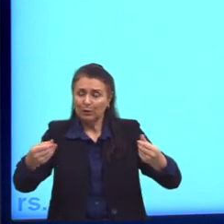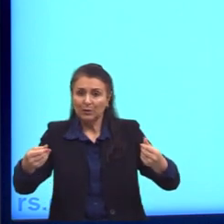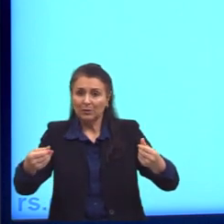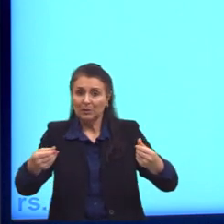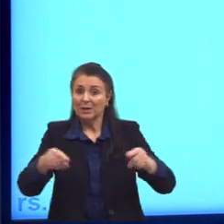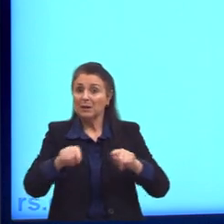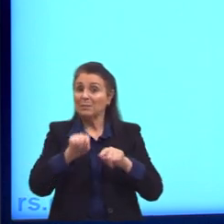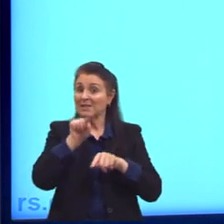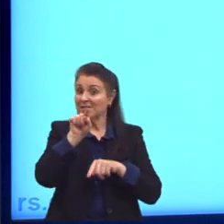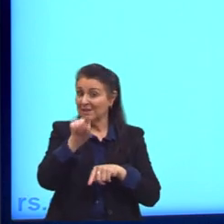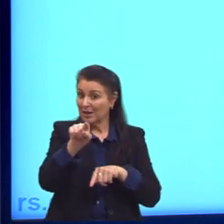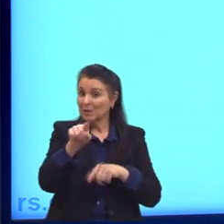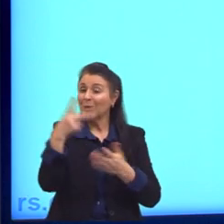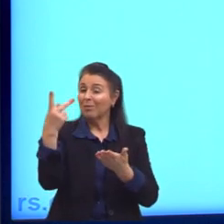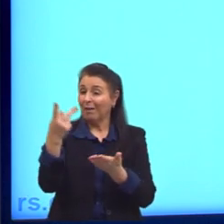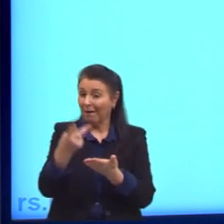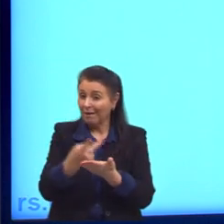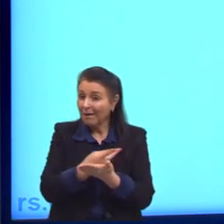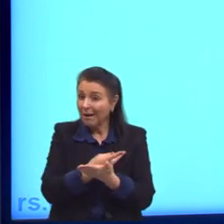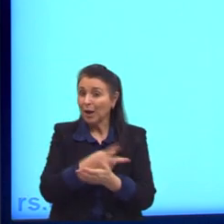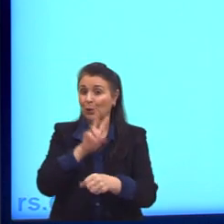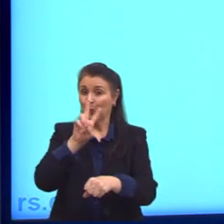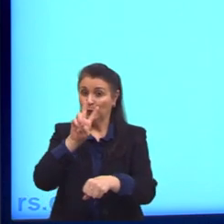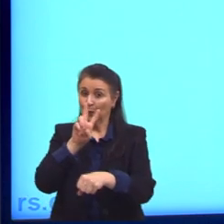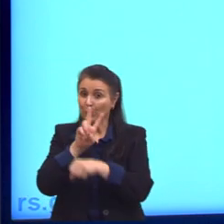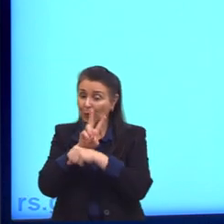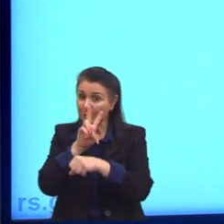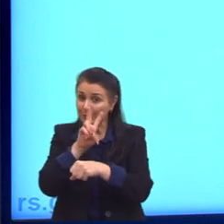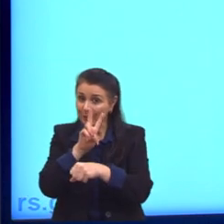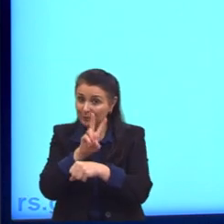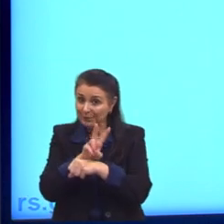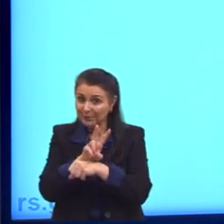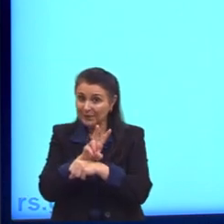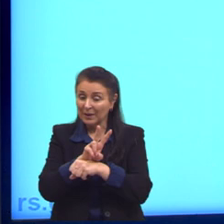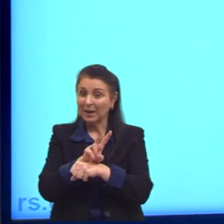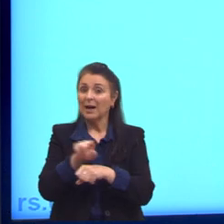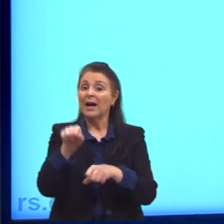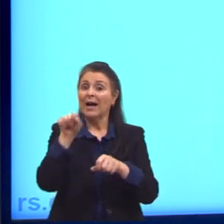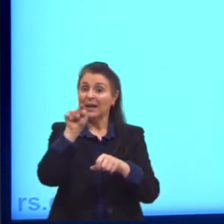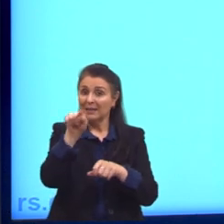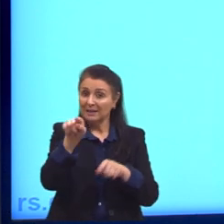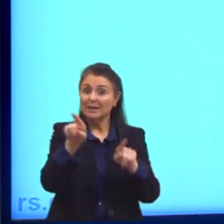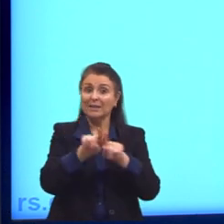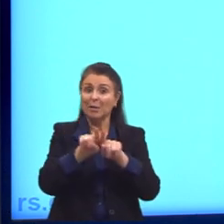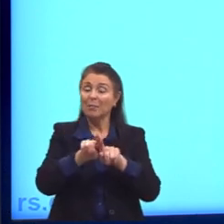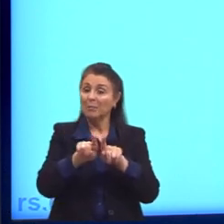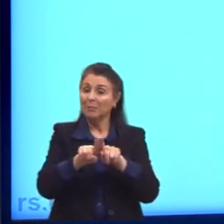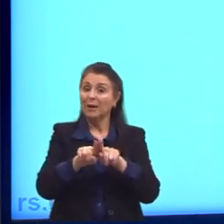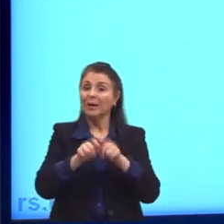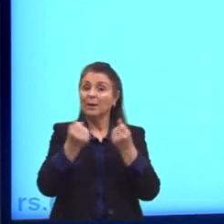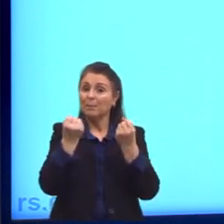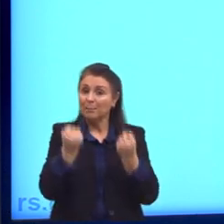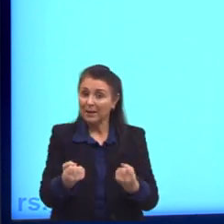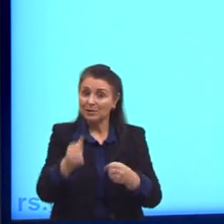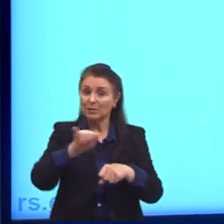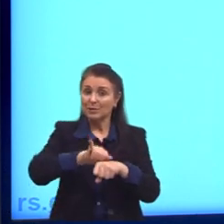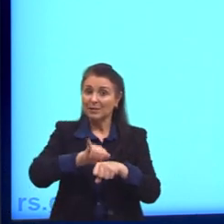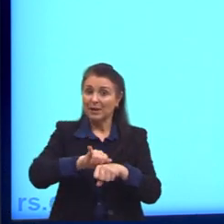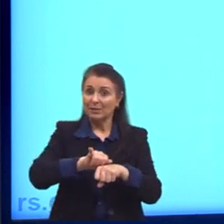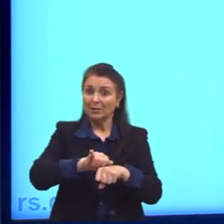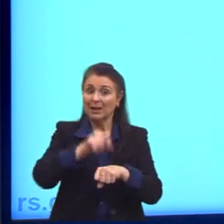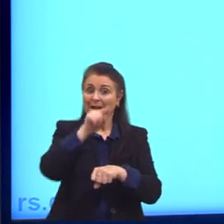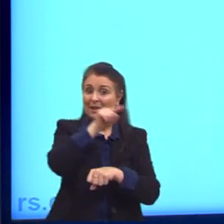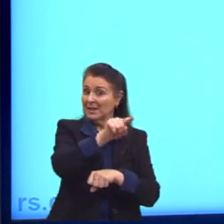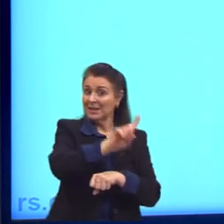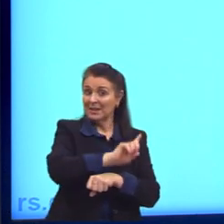é uma pegadinha né Para que vocês não lembrem que aqui também é o peso do objeto neste caso não e neste caso